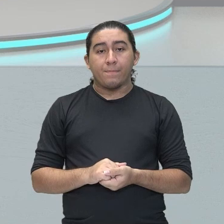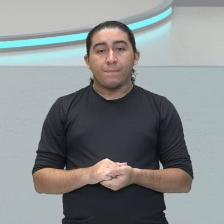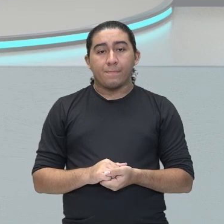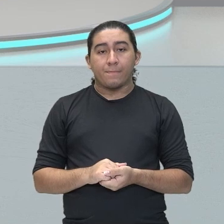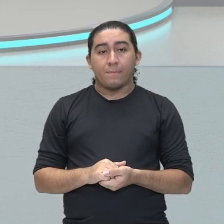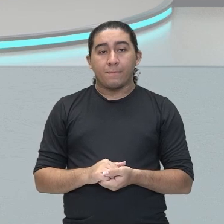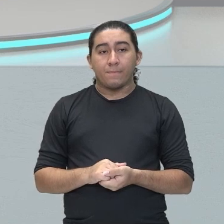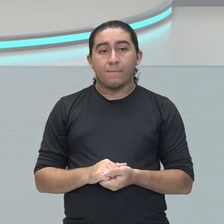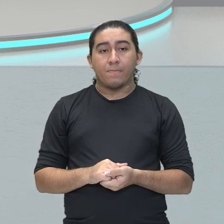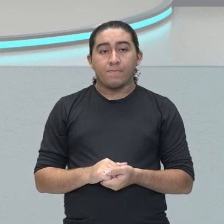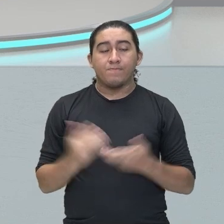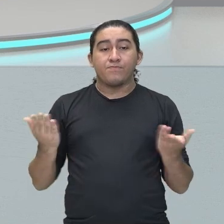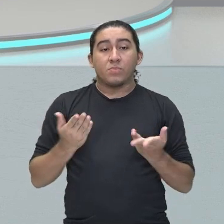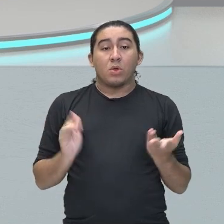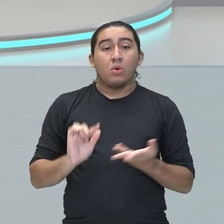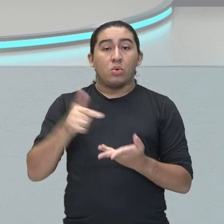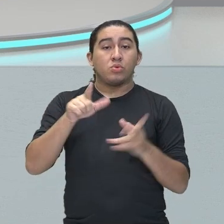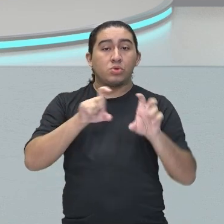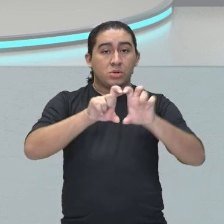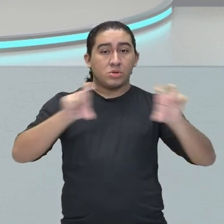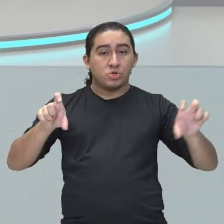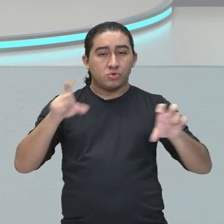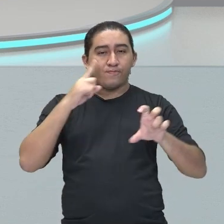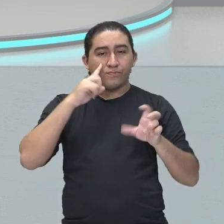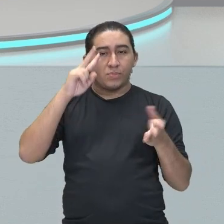epílogo. Vamos ver então um trechinho.